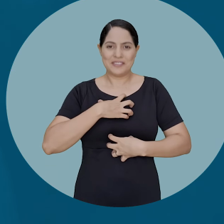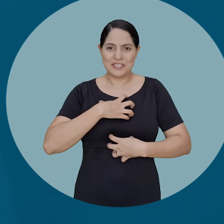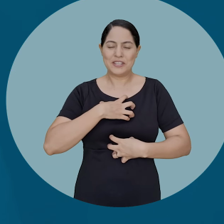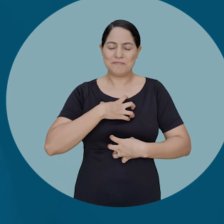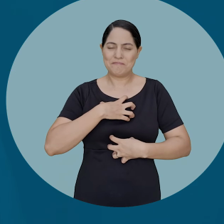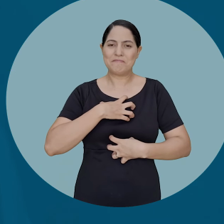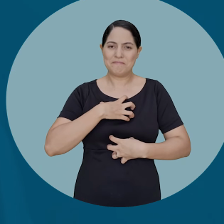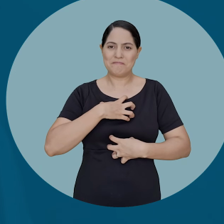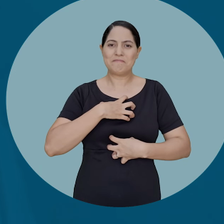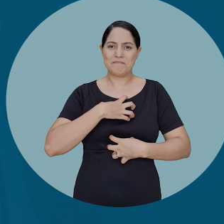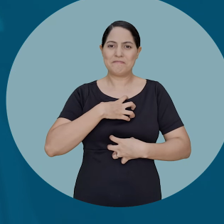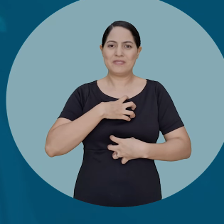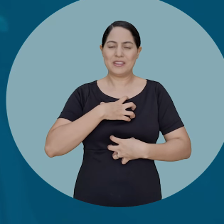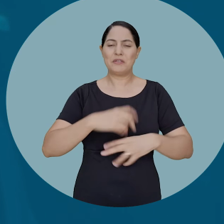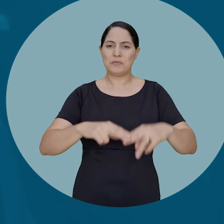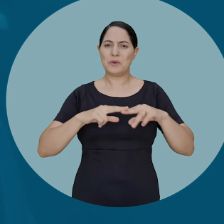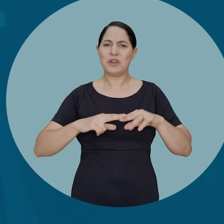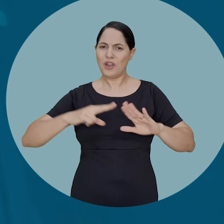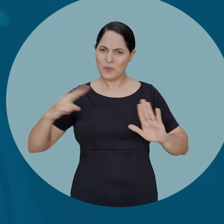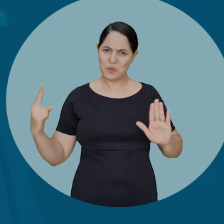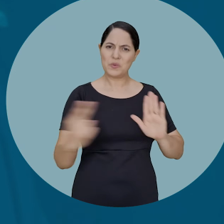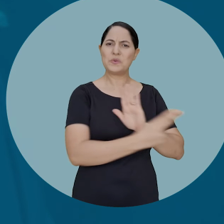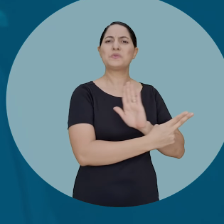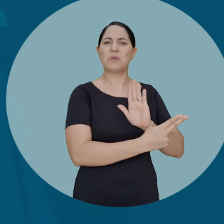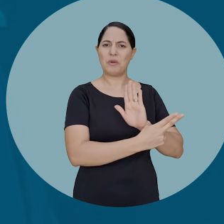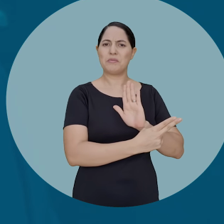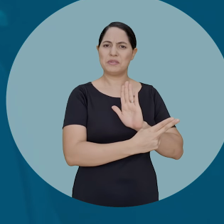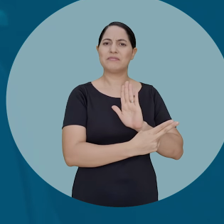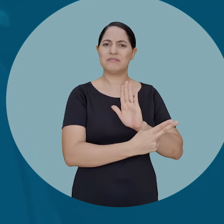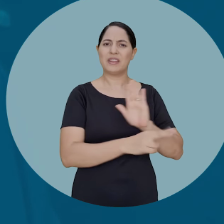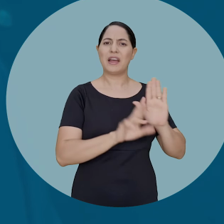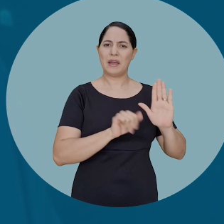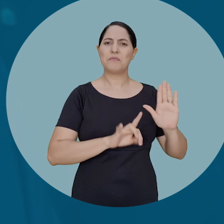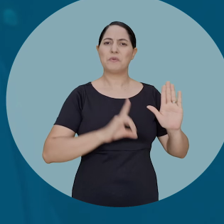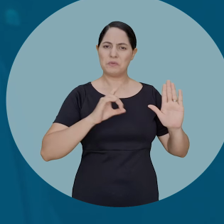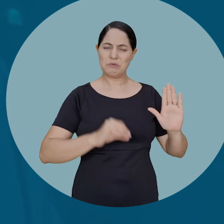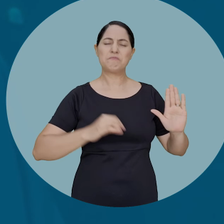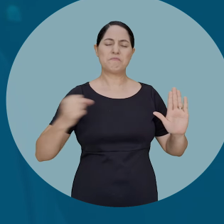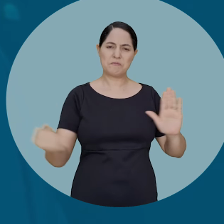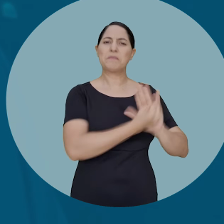ela tem do nome que leva de Raimundo Faoro,